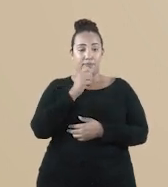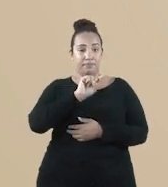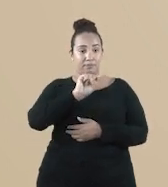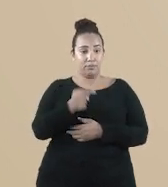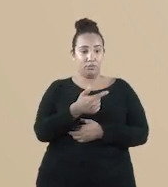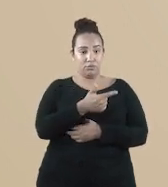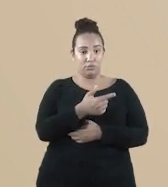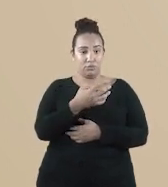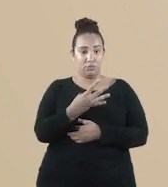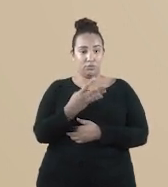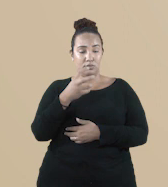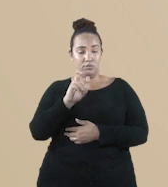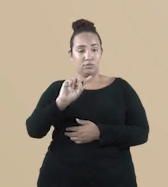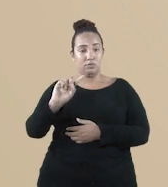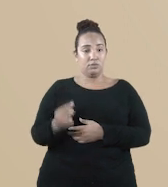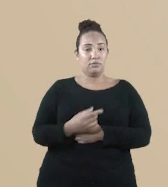com